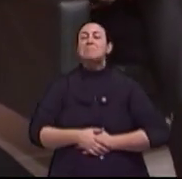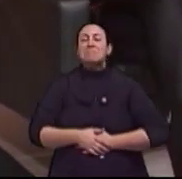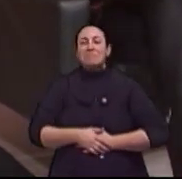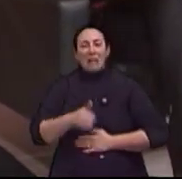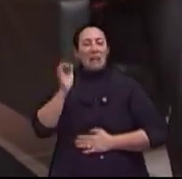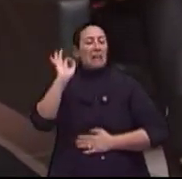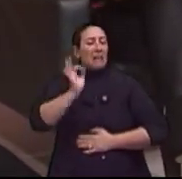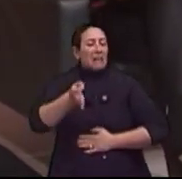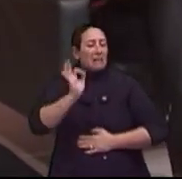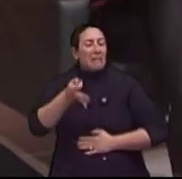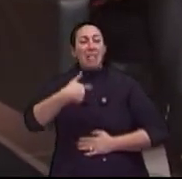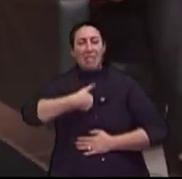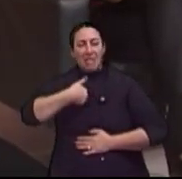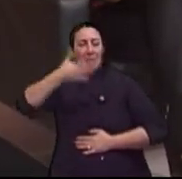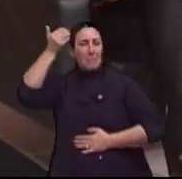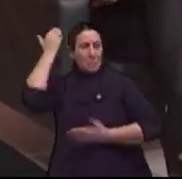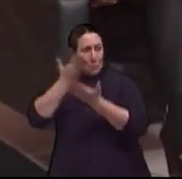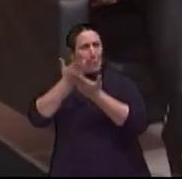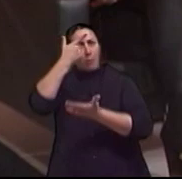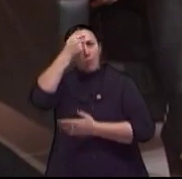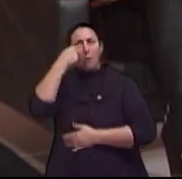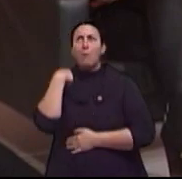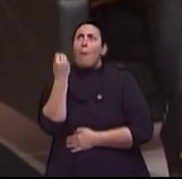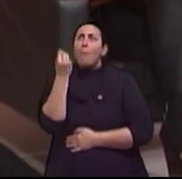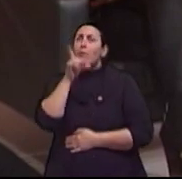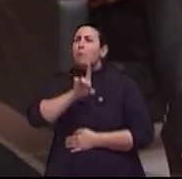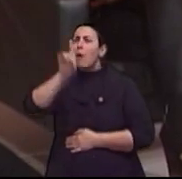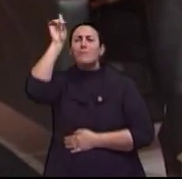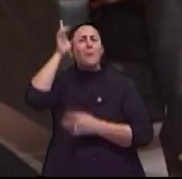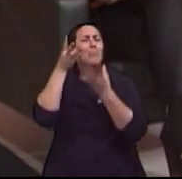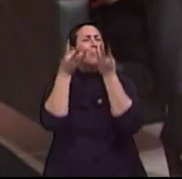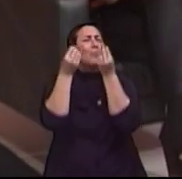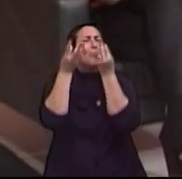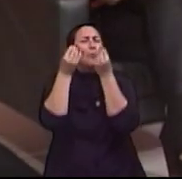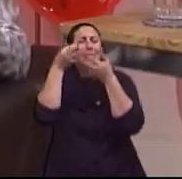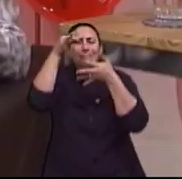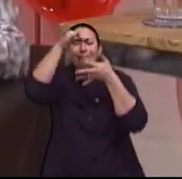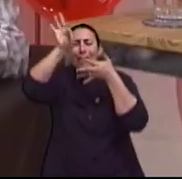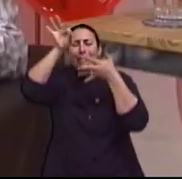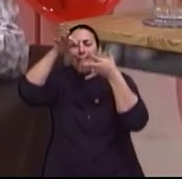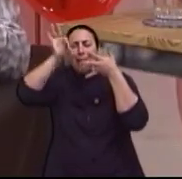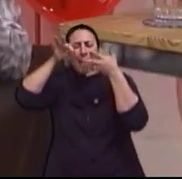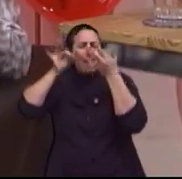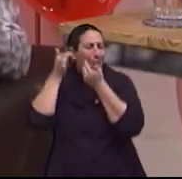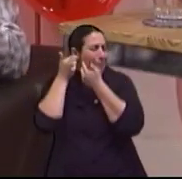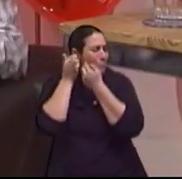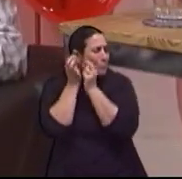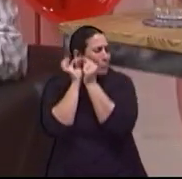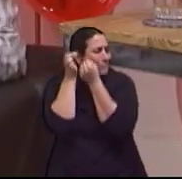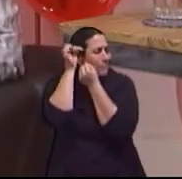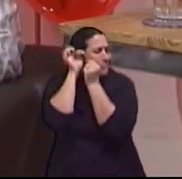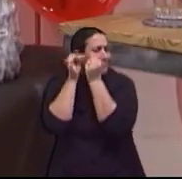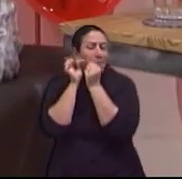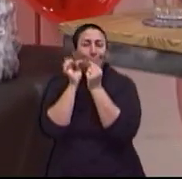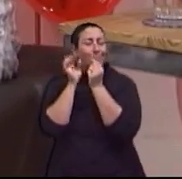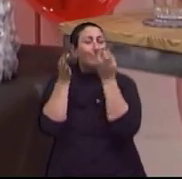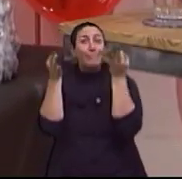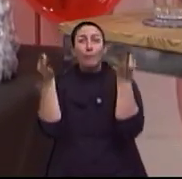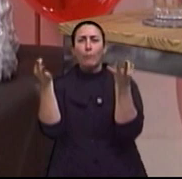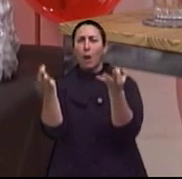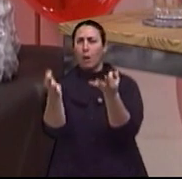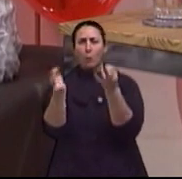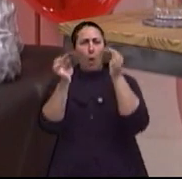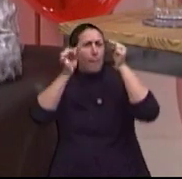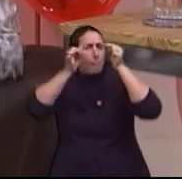existe Deus existe porque não é possível aquele des Preciso né e e muito perfeito Então